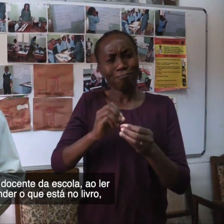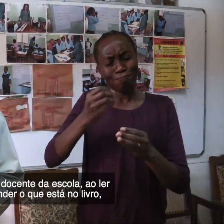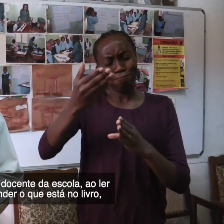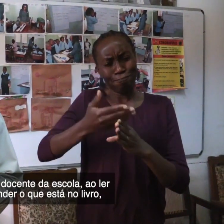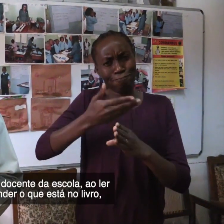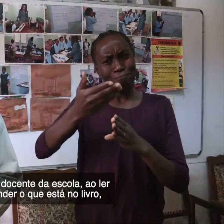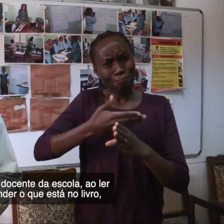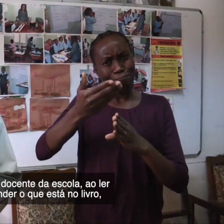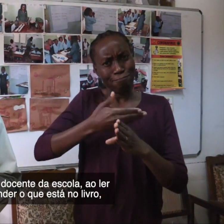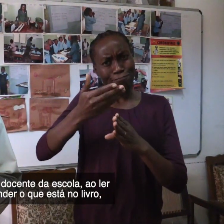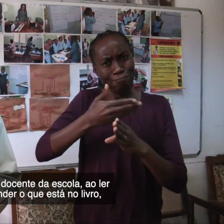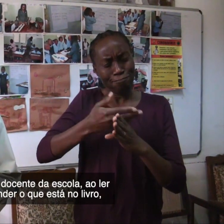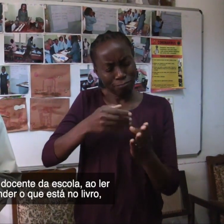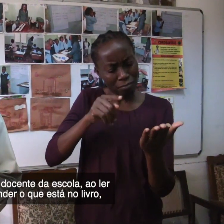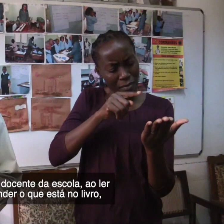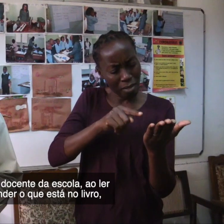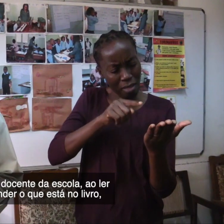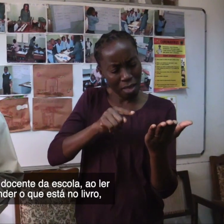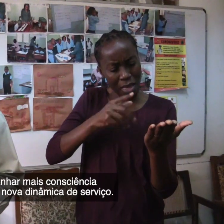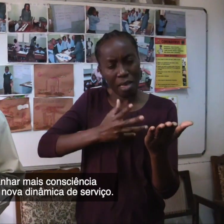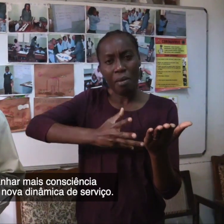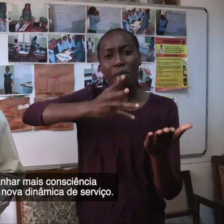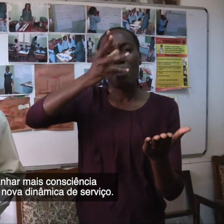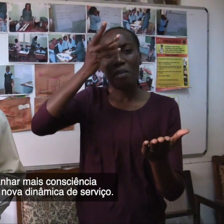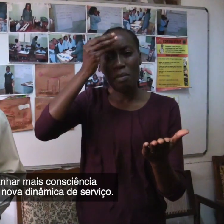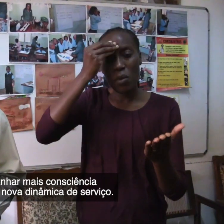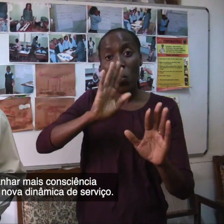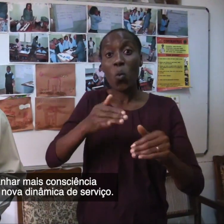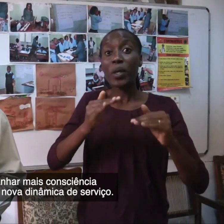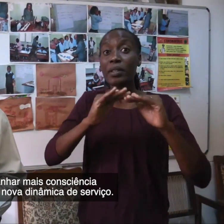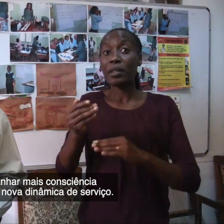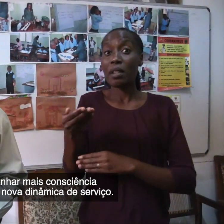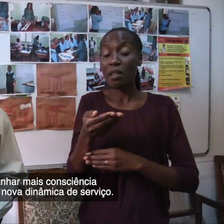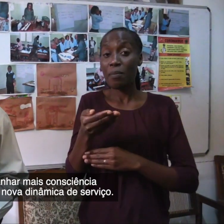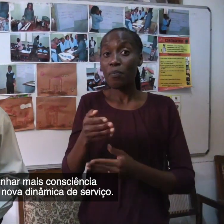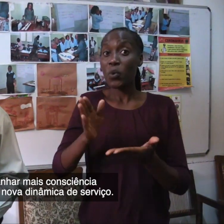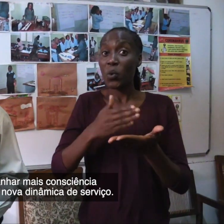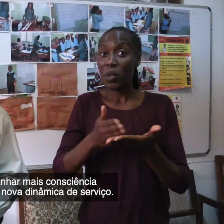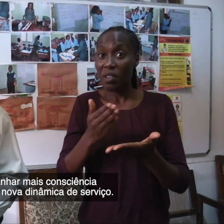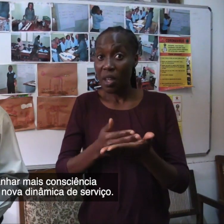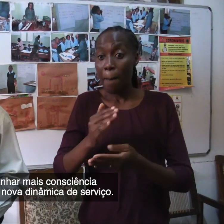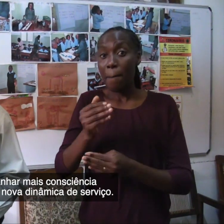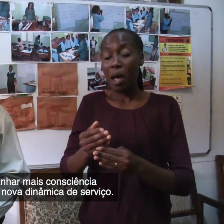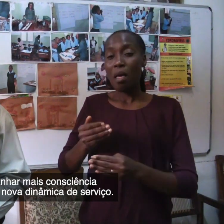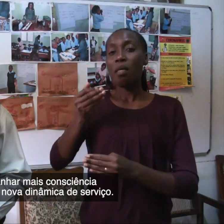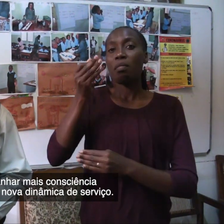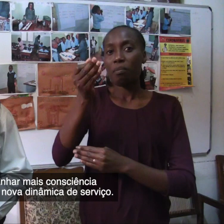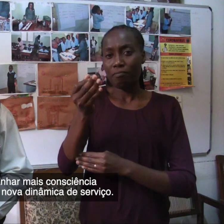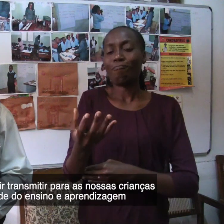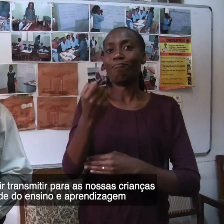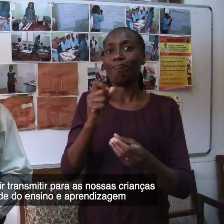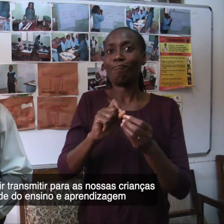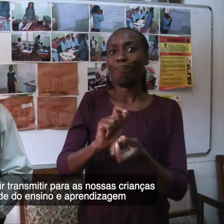e perceber e entender o que está no livro, então vai ganhar mais consciência para uma nova dinâmica de serviço.